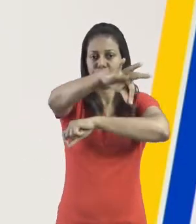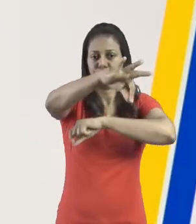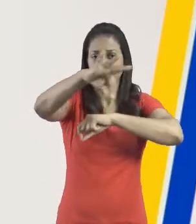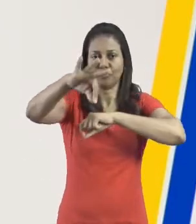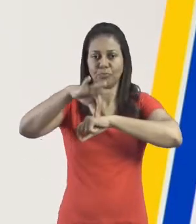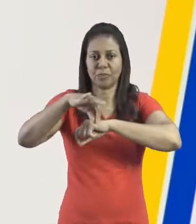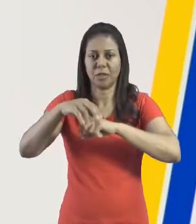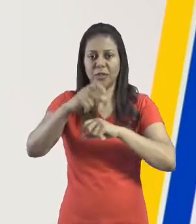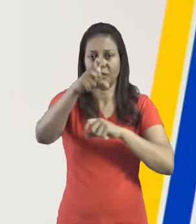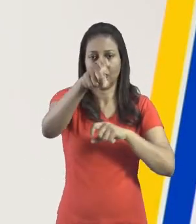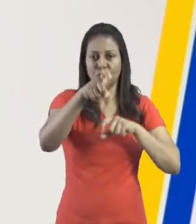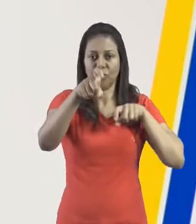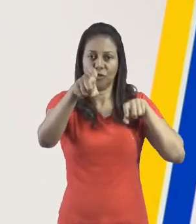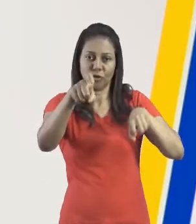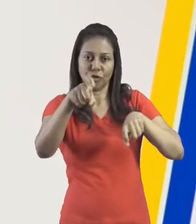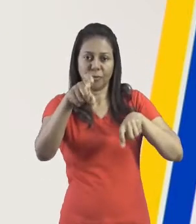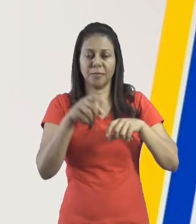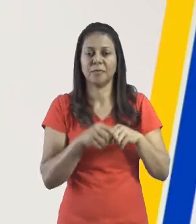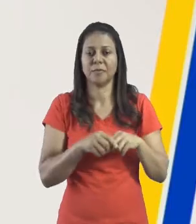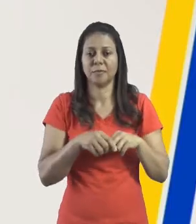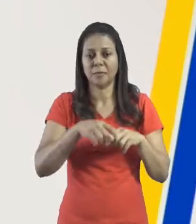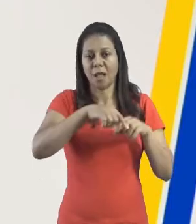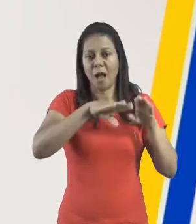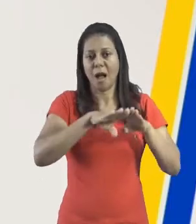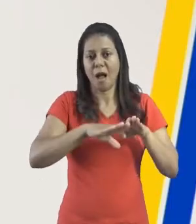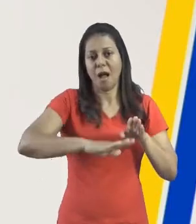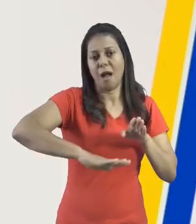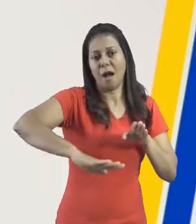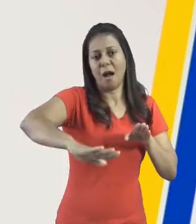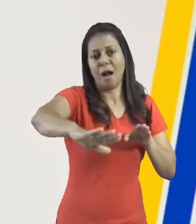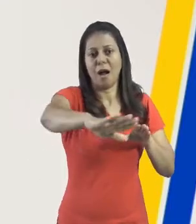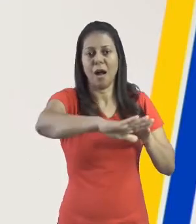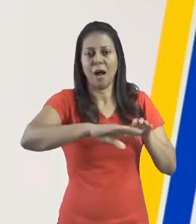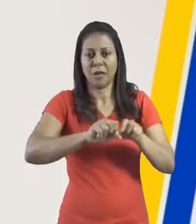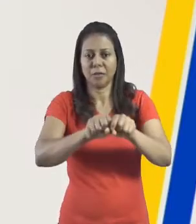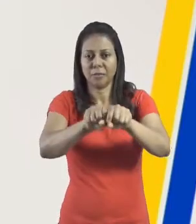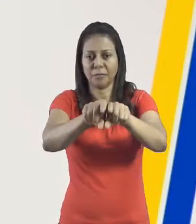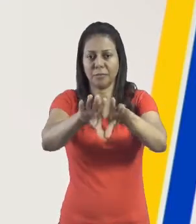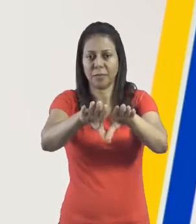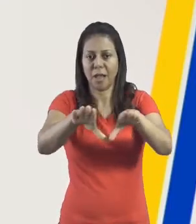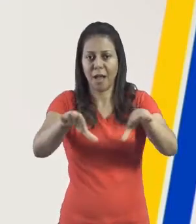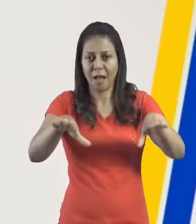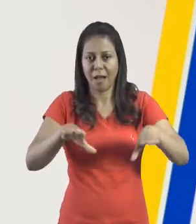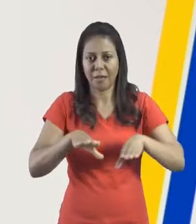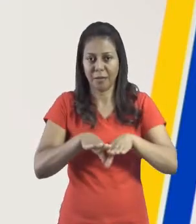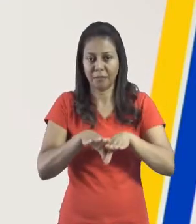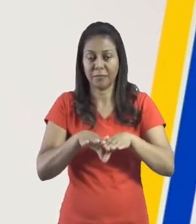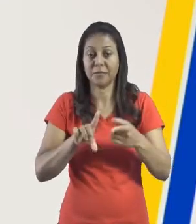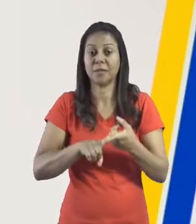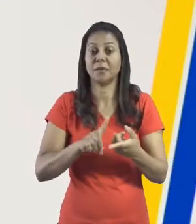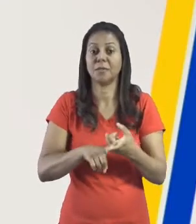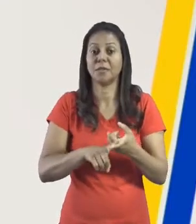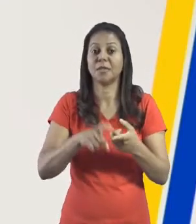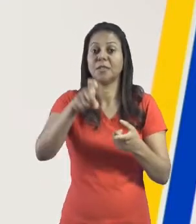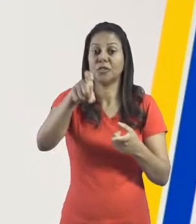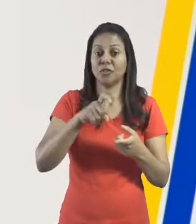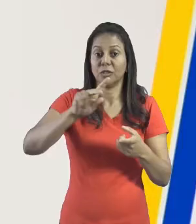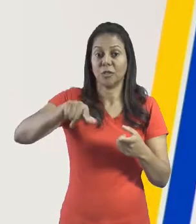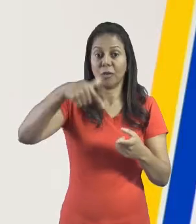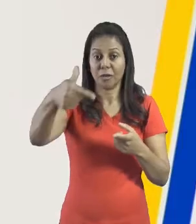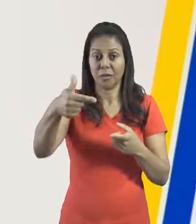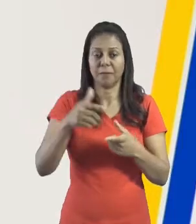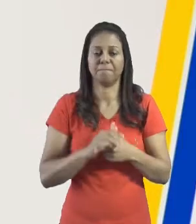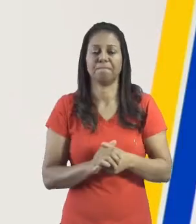é x, então a área de cada quadrado desse que vocês estão vendo é x